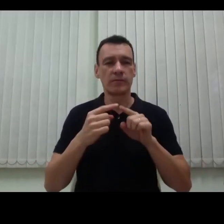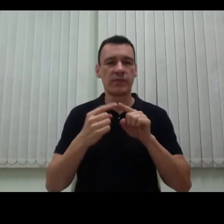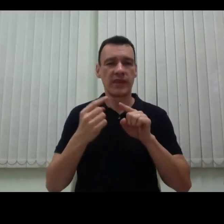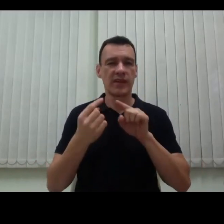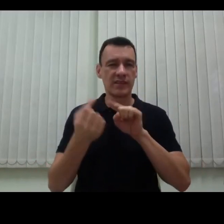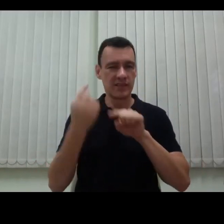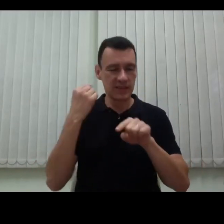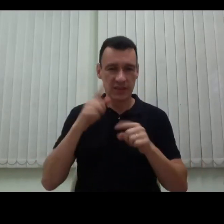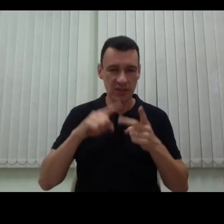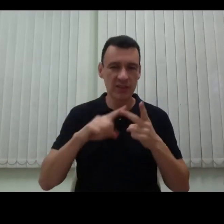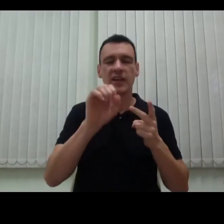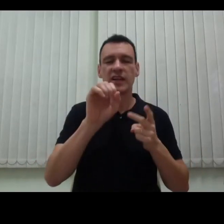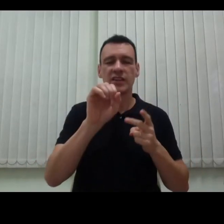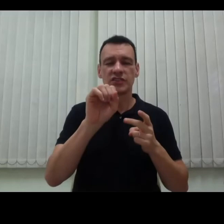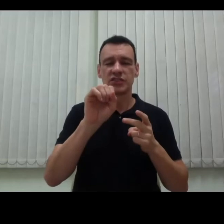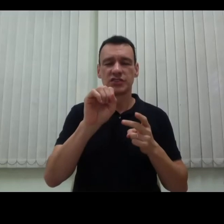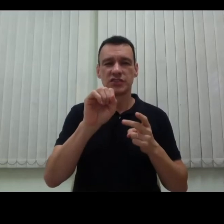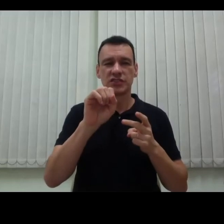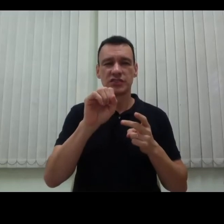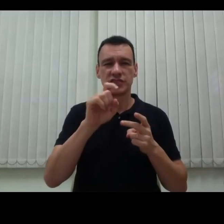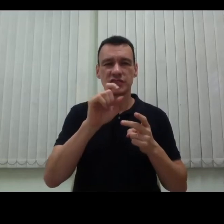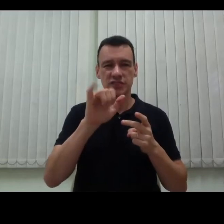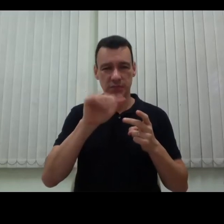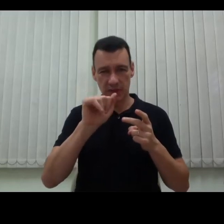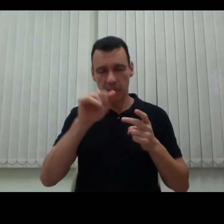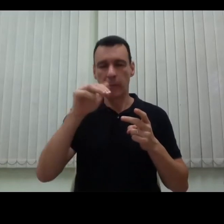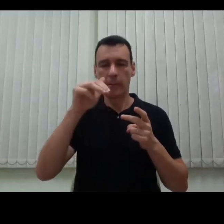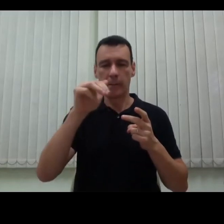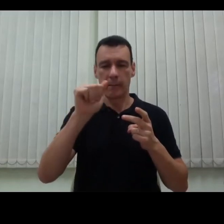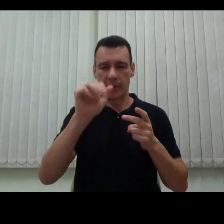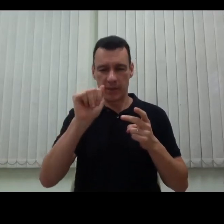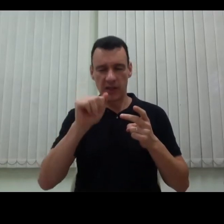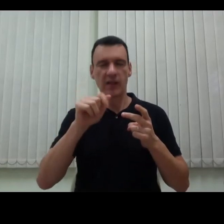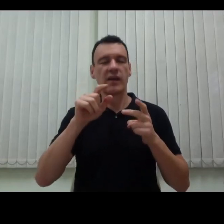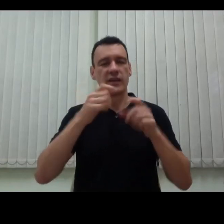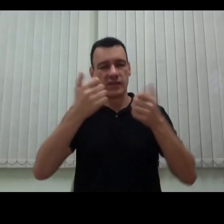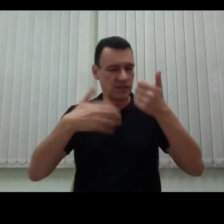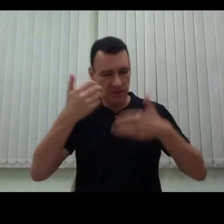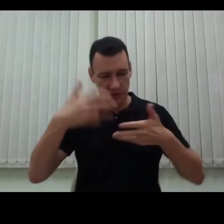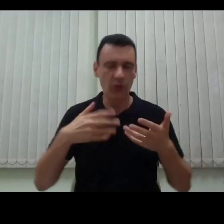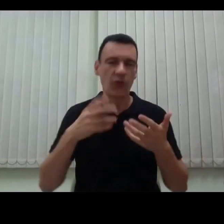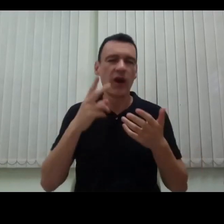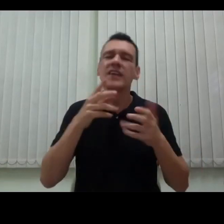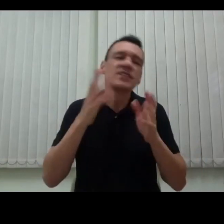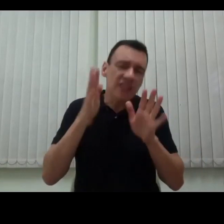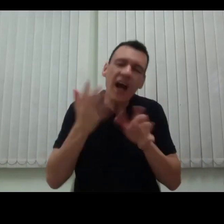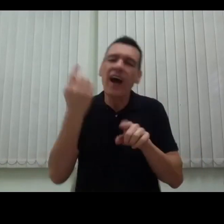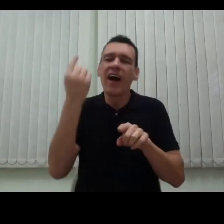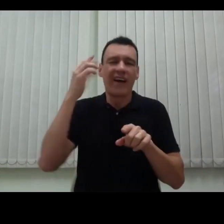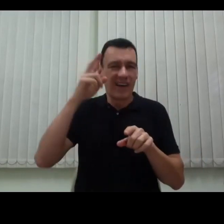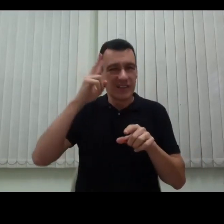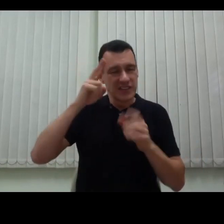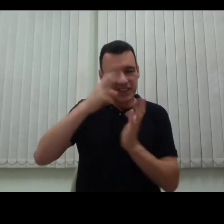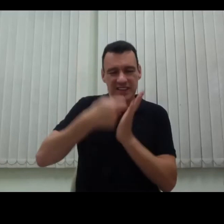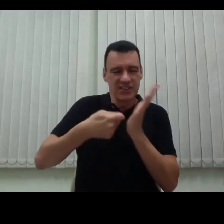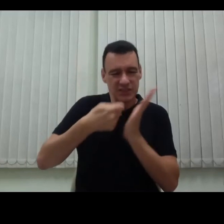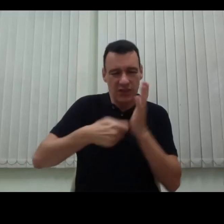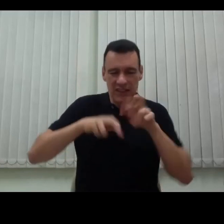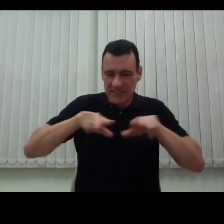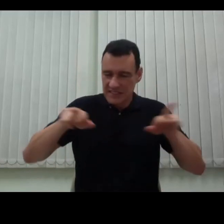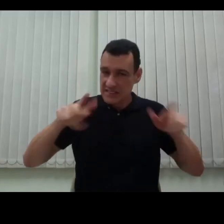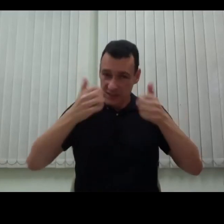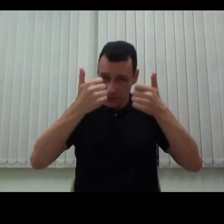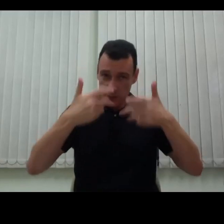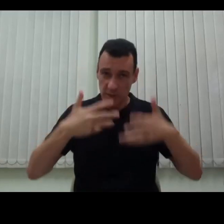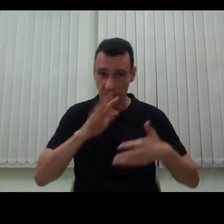Chimamanda Adichie nos apresenta, porque a forma com que as escritoras negras, as histórias